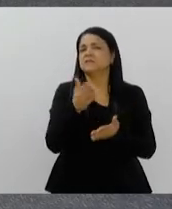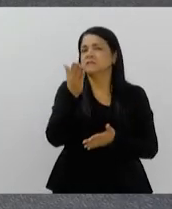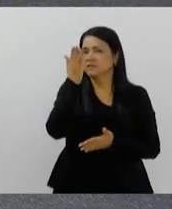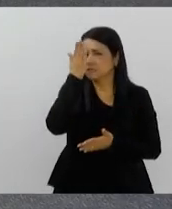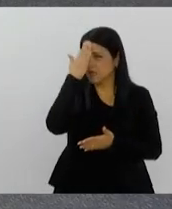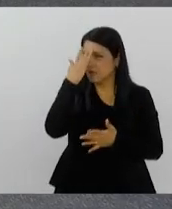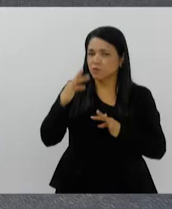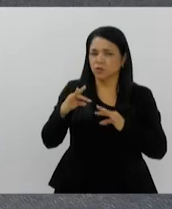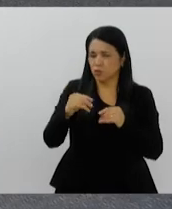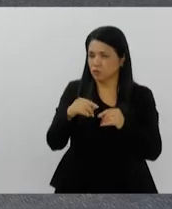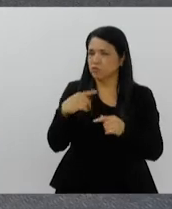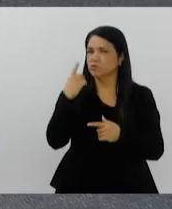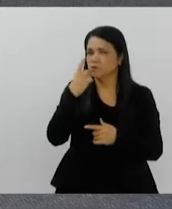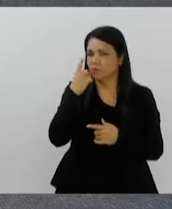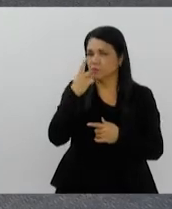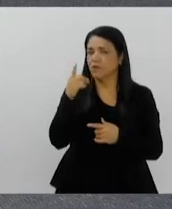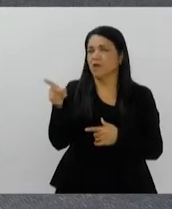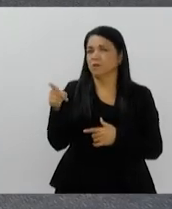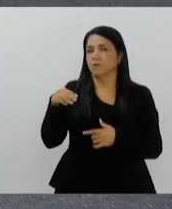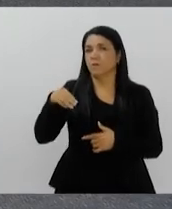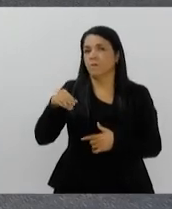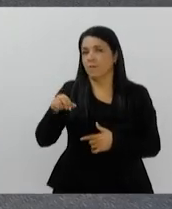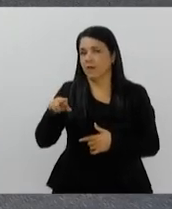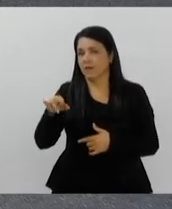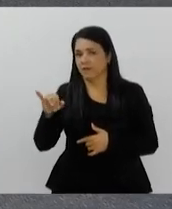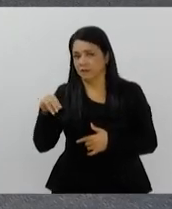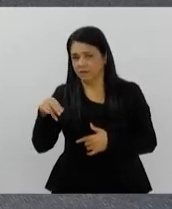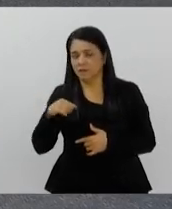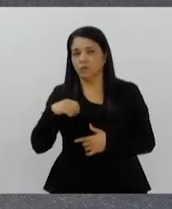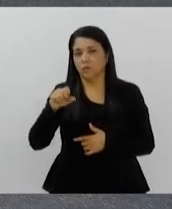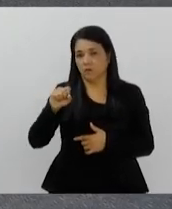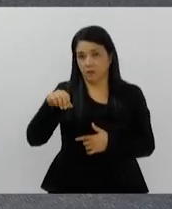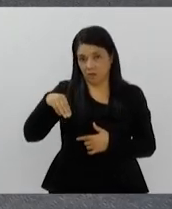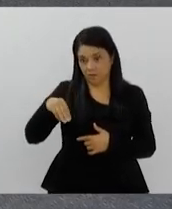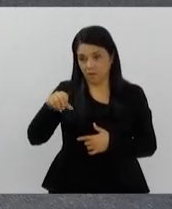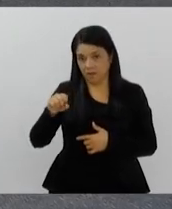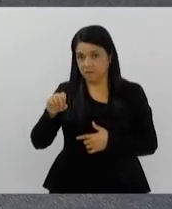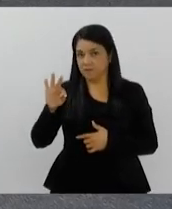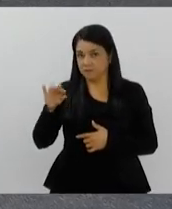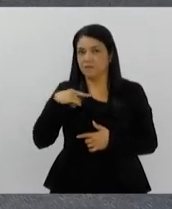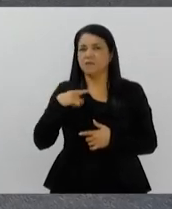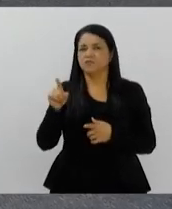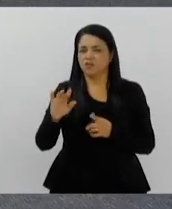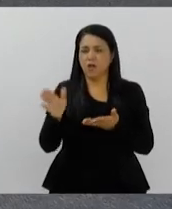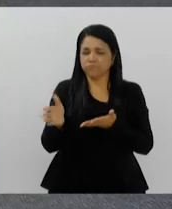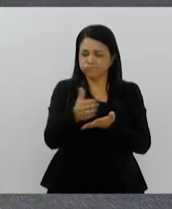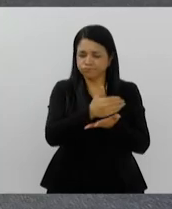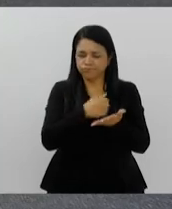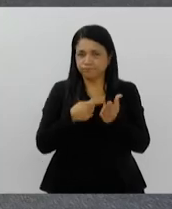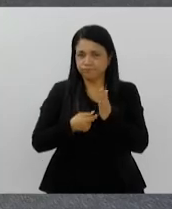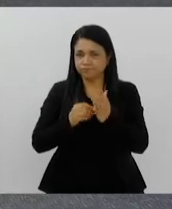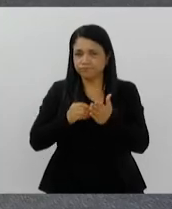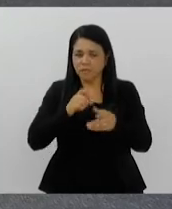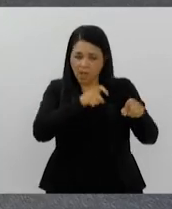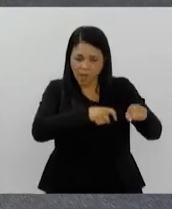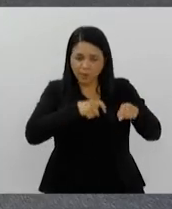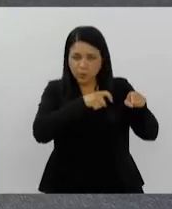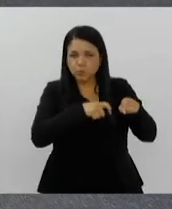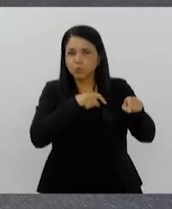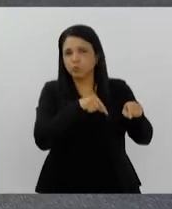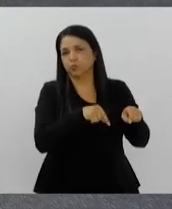nós, até a deputada Marina do MST, que mexe com muito volume de recurso da agricultura